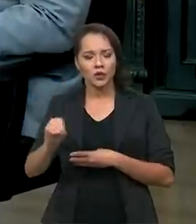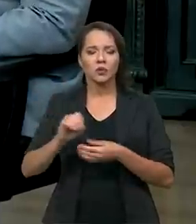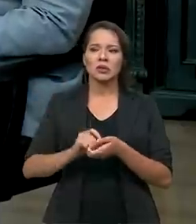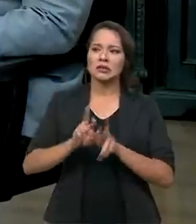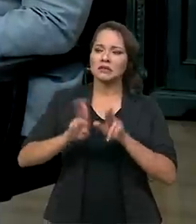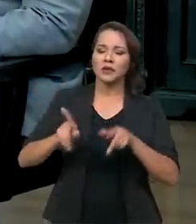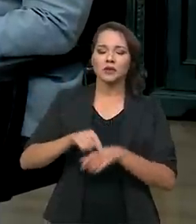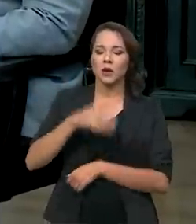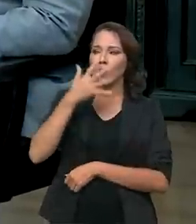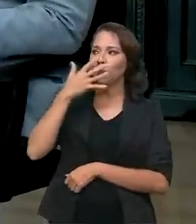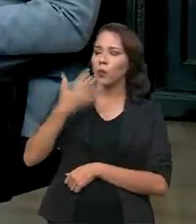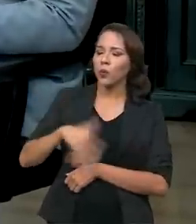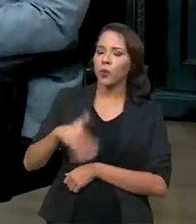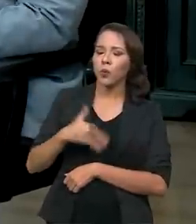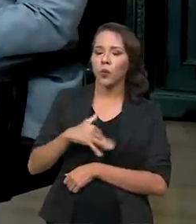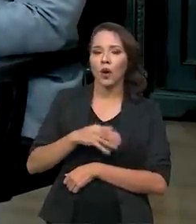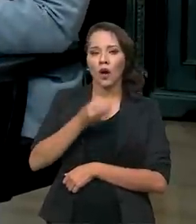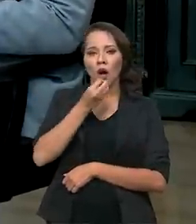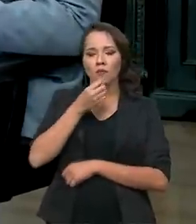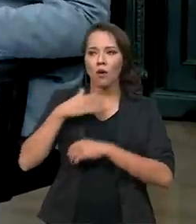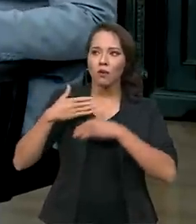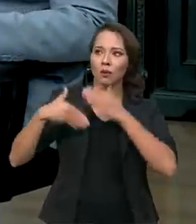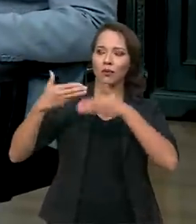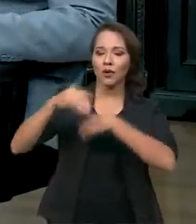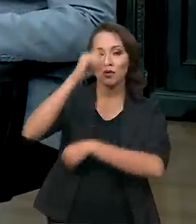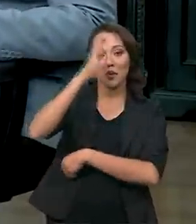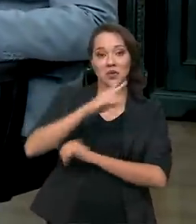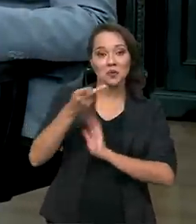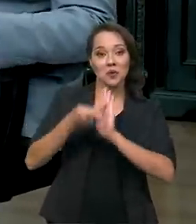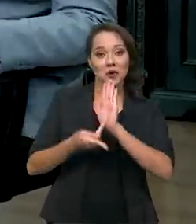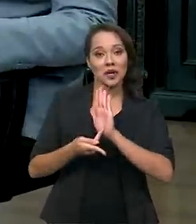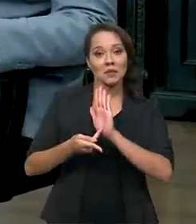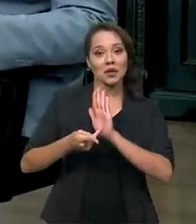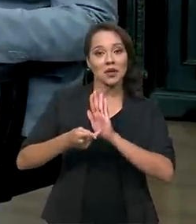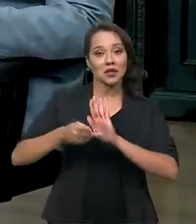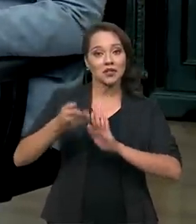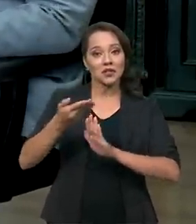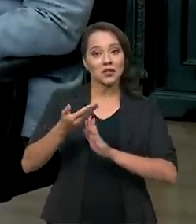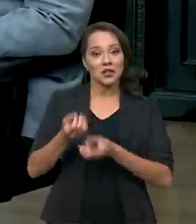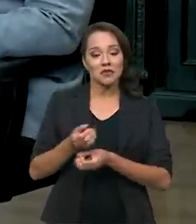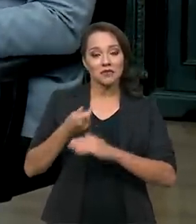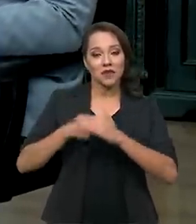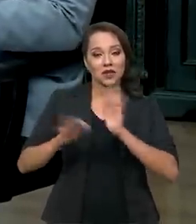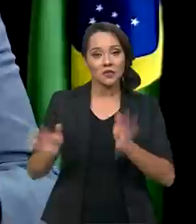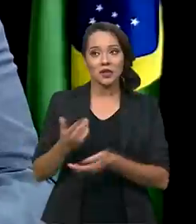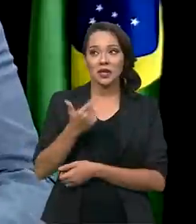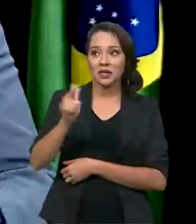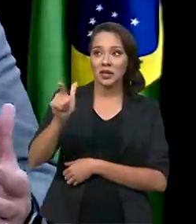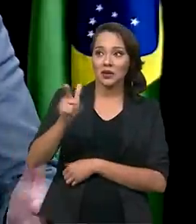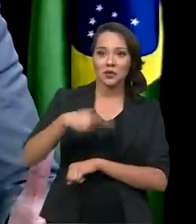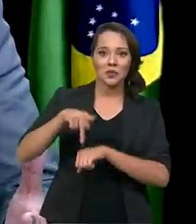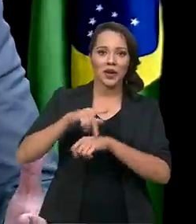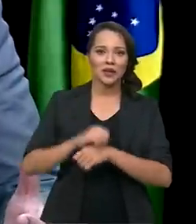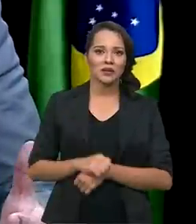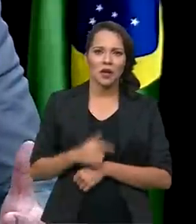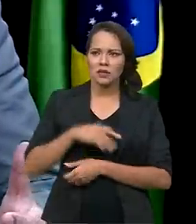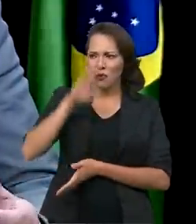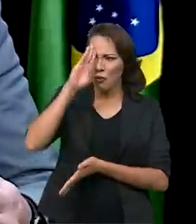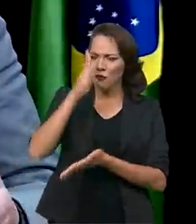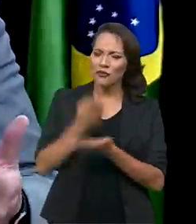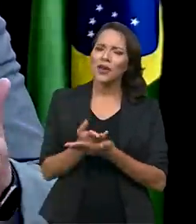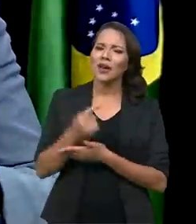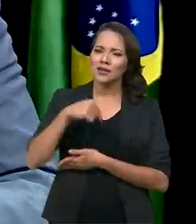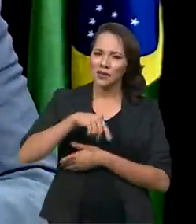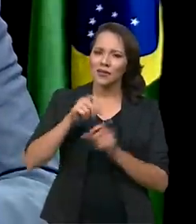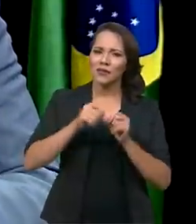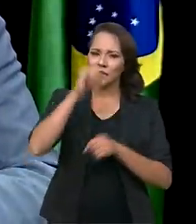é impressionante a boa repercussão que o nosso programa de investimentos está tendo lá fora. Existe uma confiança muito grande no que está sendo feito aqui